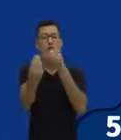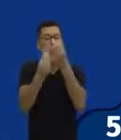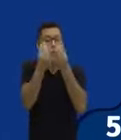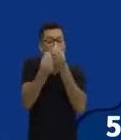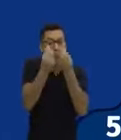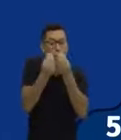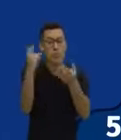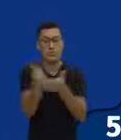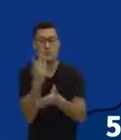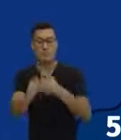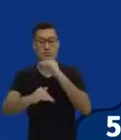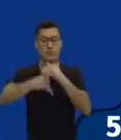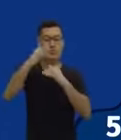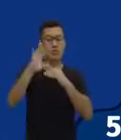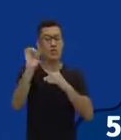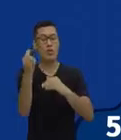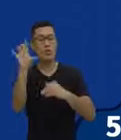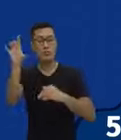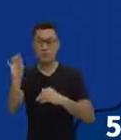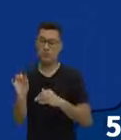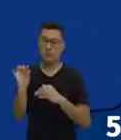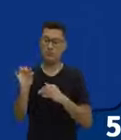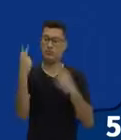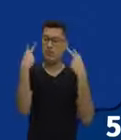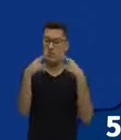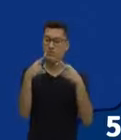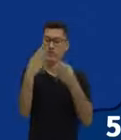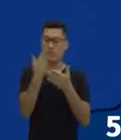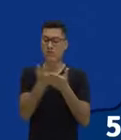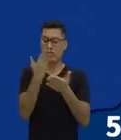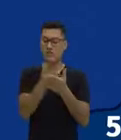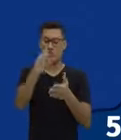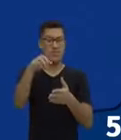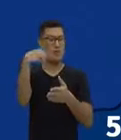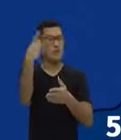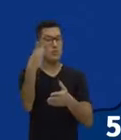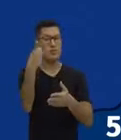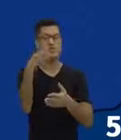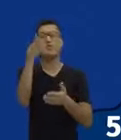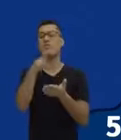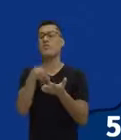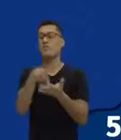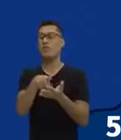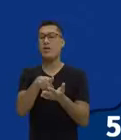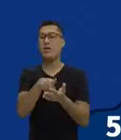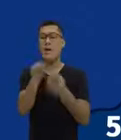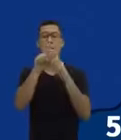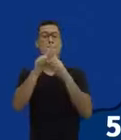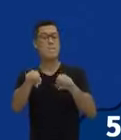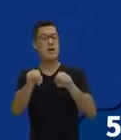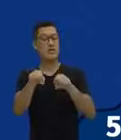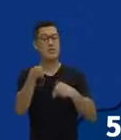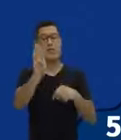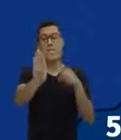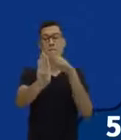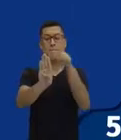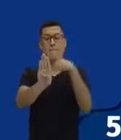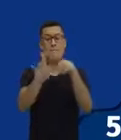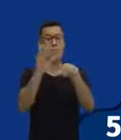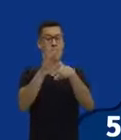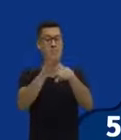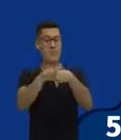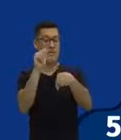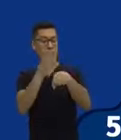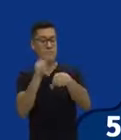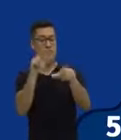função cresce ou decresce, que a gente vai ver, inclusive, em outras aulas isso aí. Não é verdade? Já o coeficiente B, ele vai ser chamado de